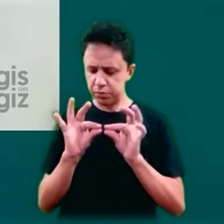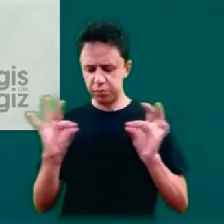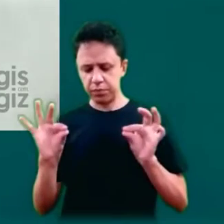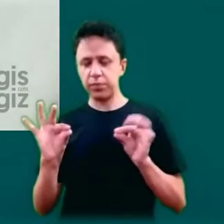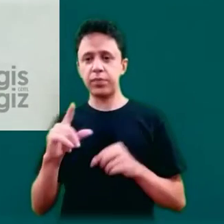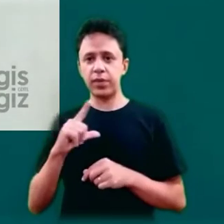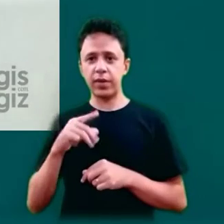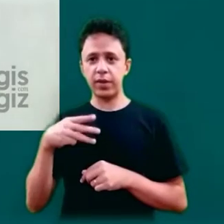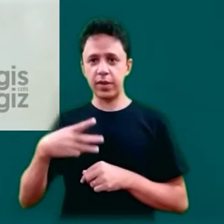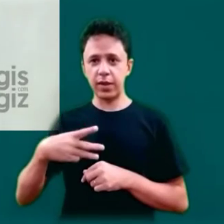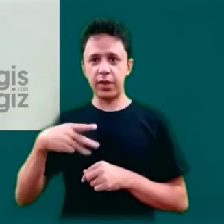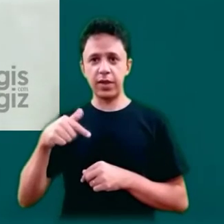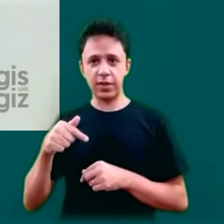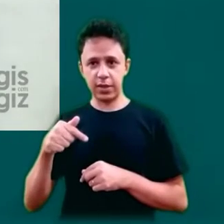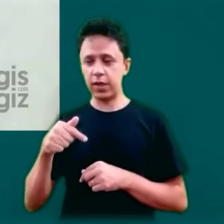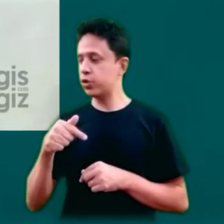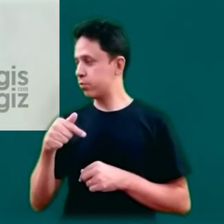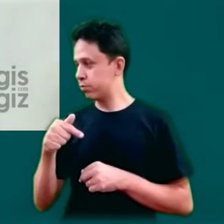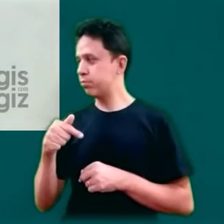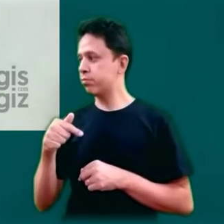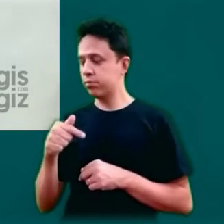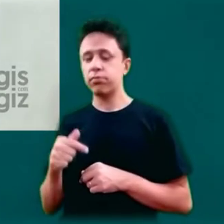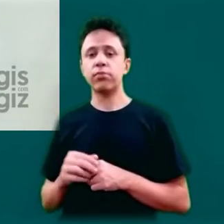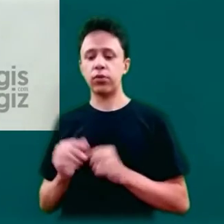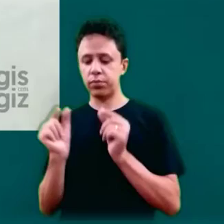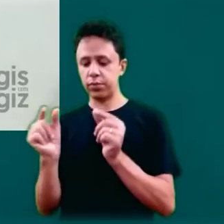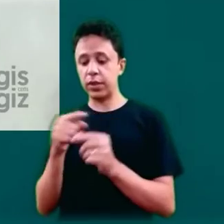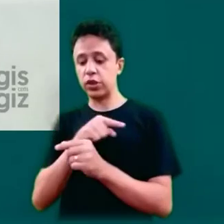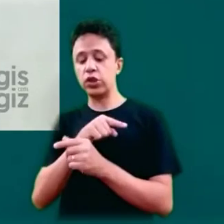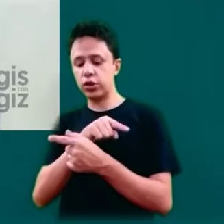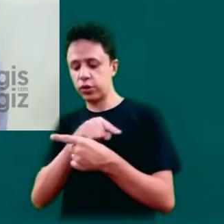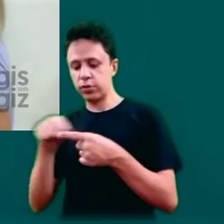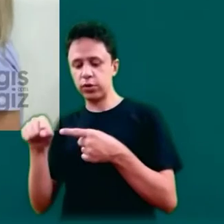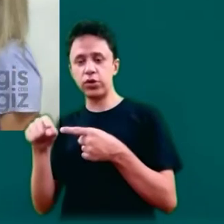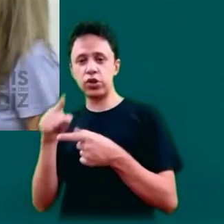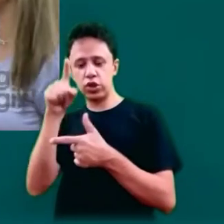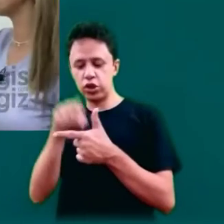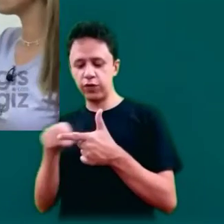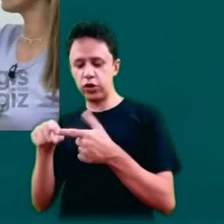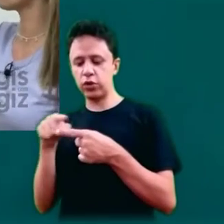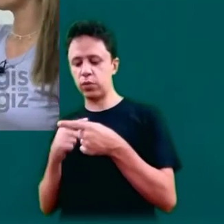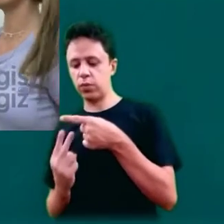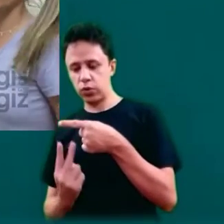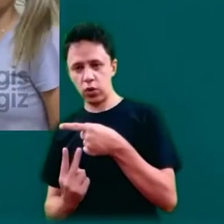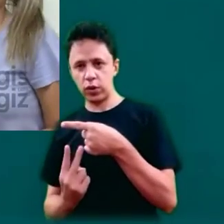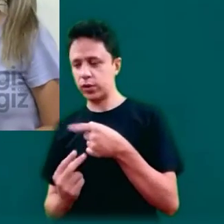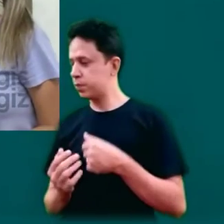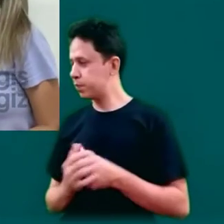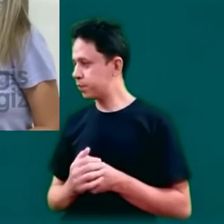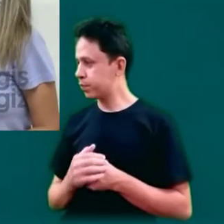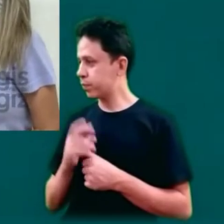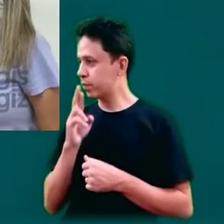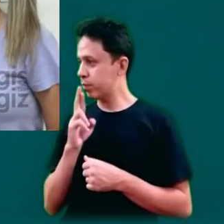tem 37, e daí eu divido por 2. Então, posso fazer a divisão de 48 por